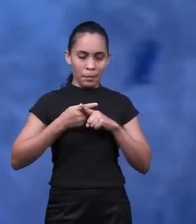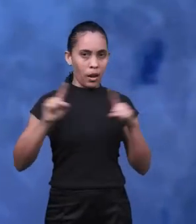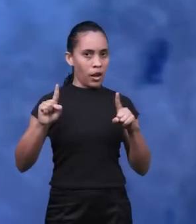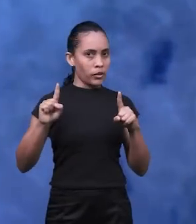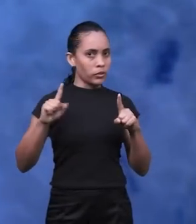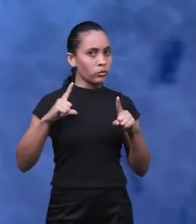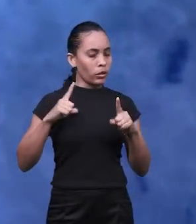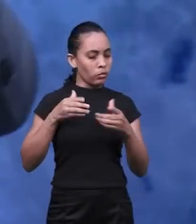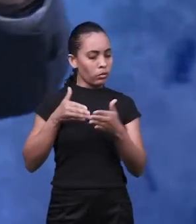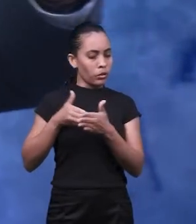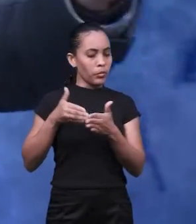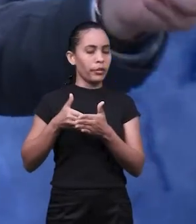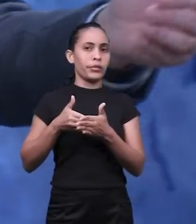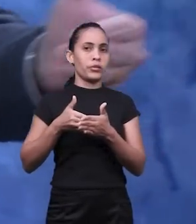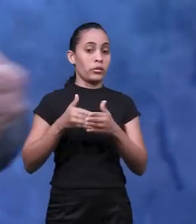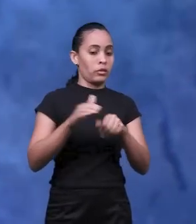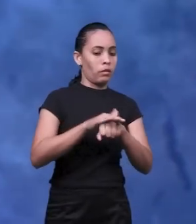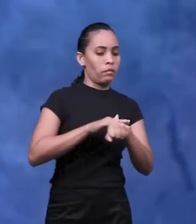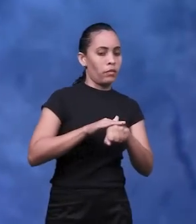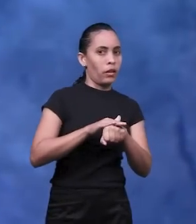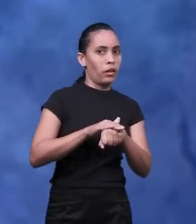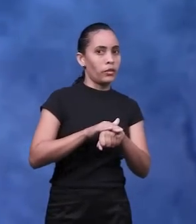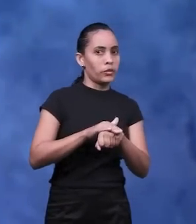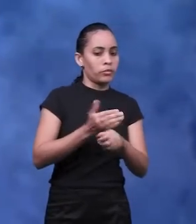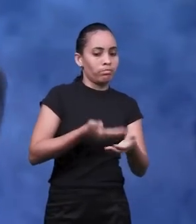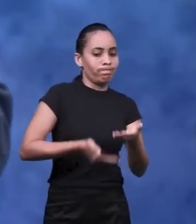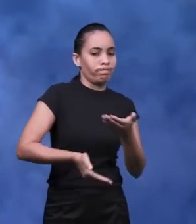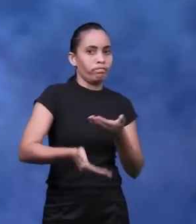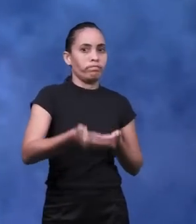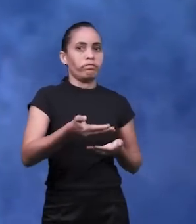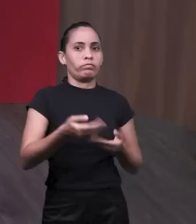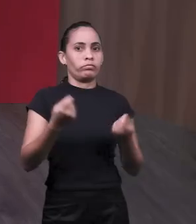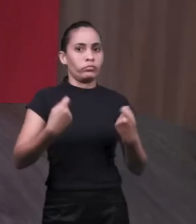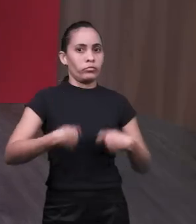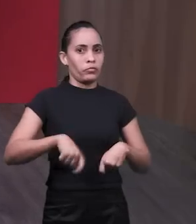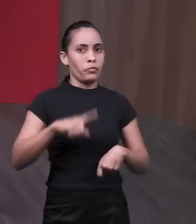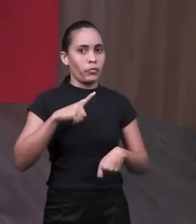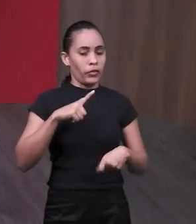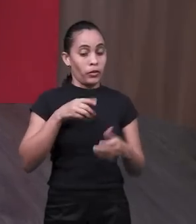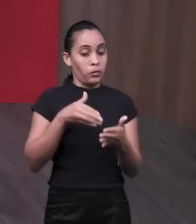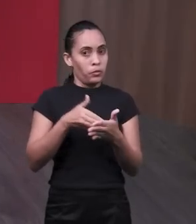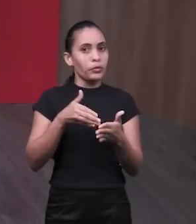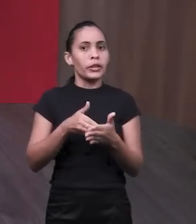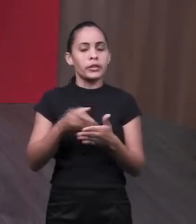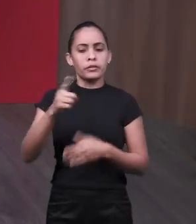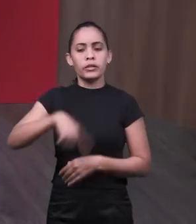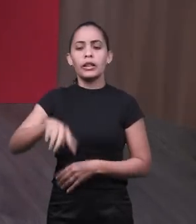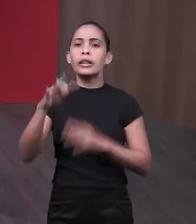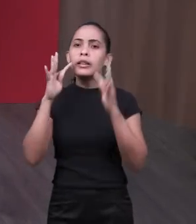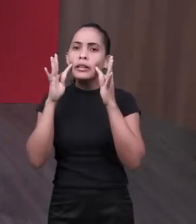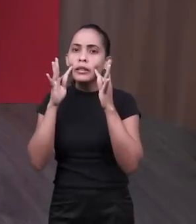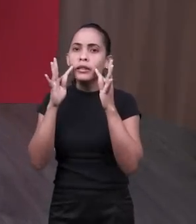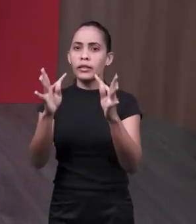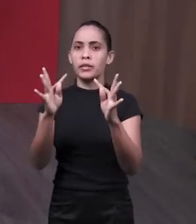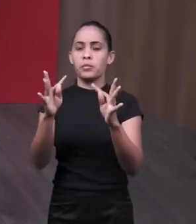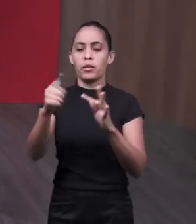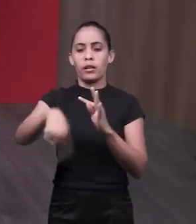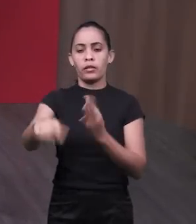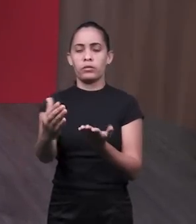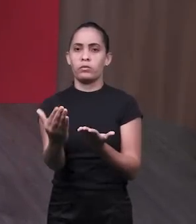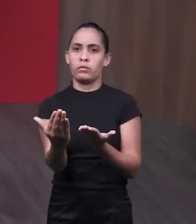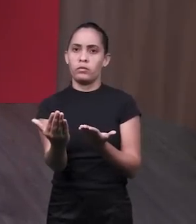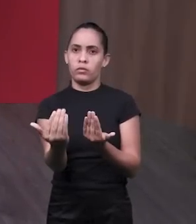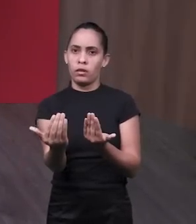meu limite na conversa, na convivência, o que os jovens testemunharam há pouco, da forma como